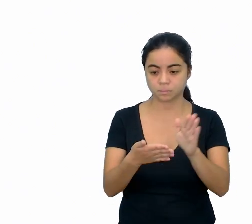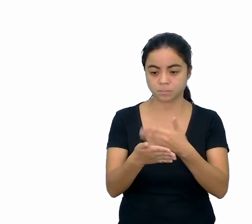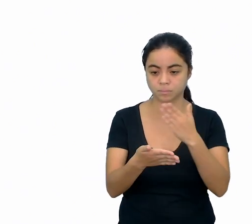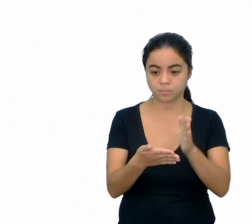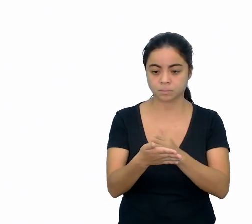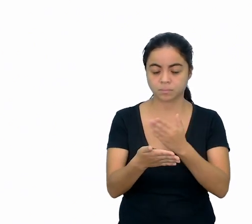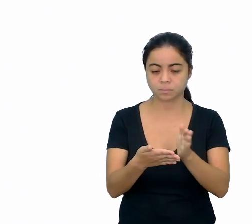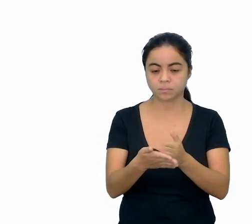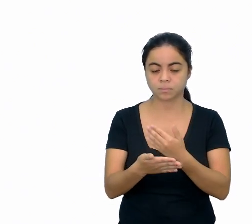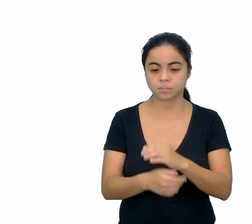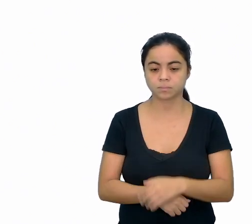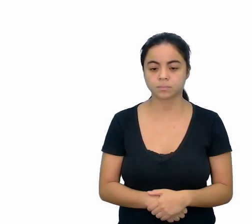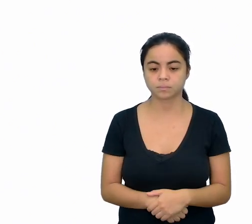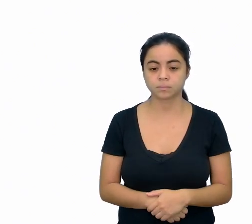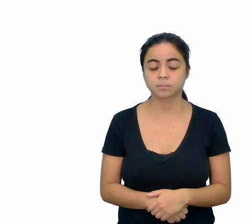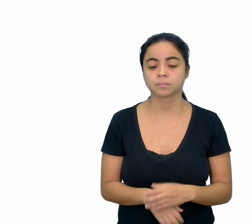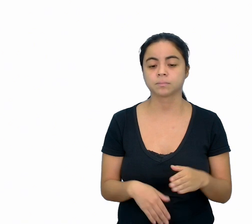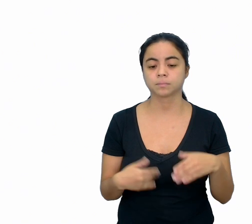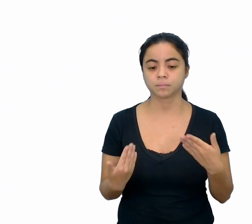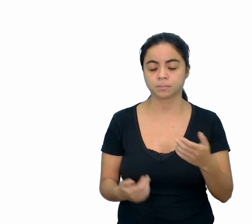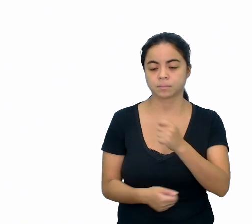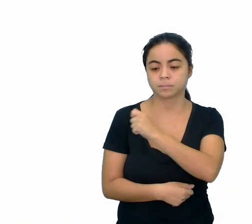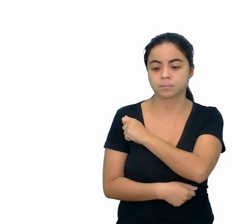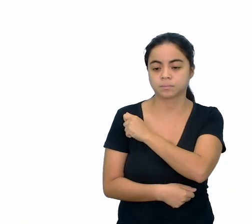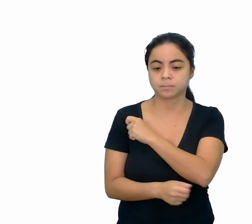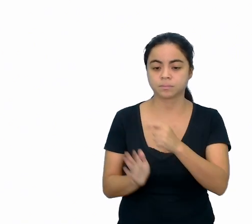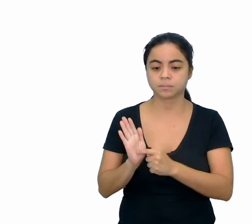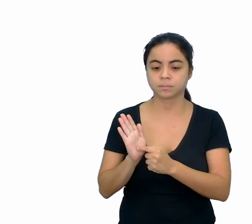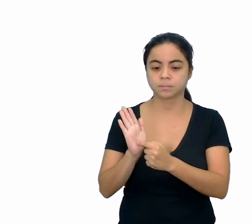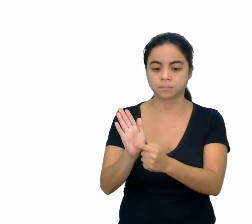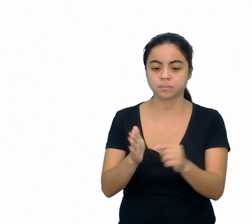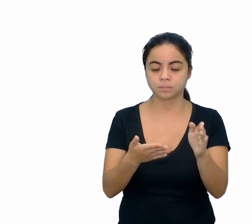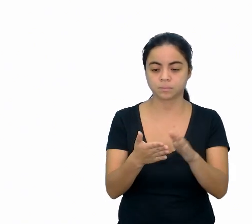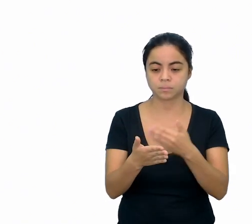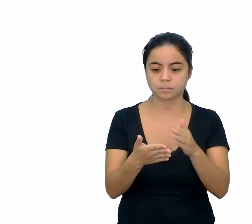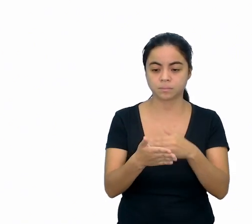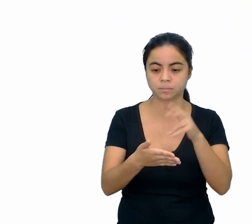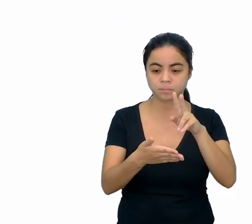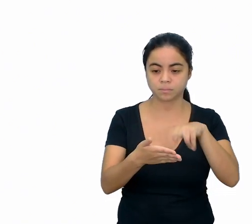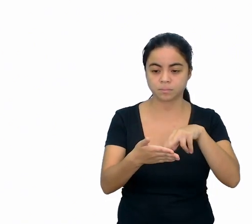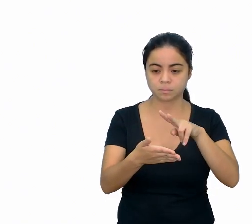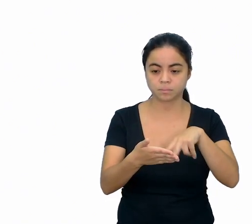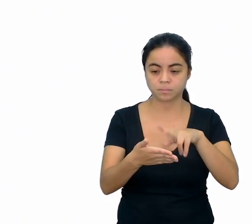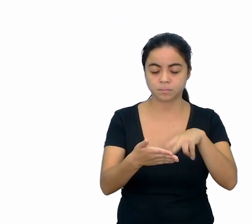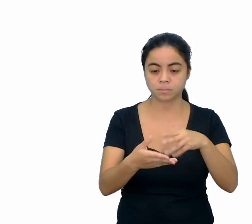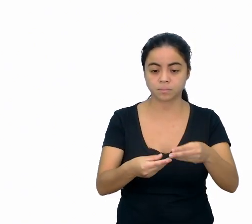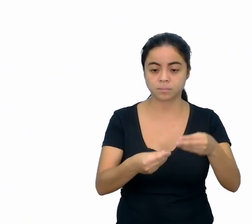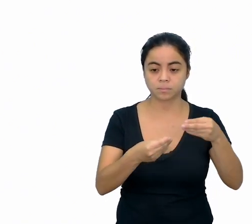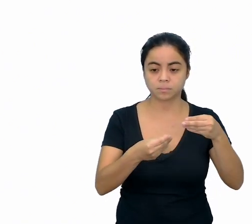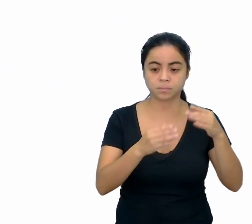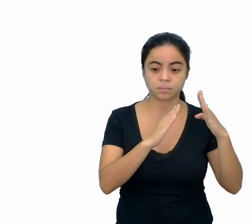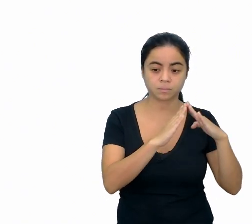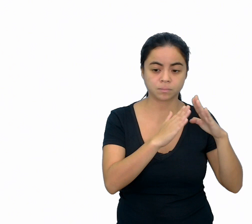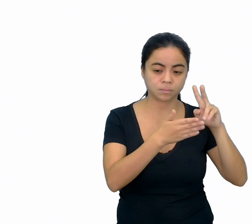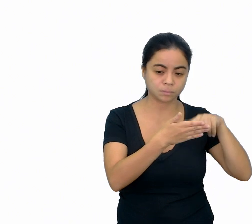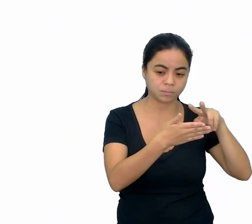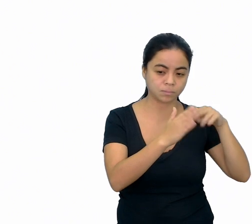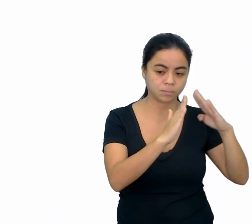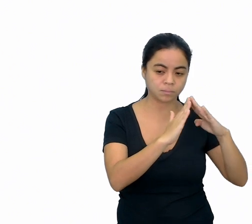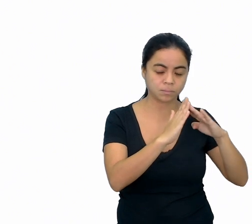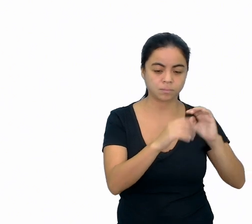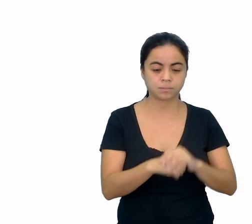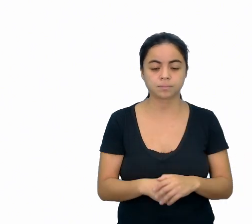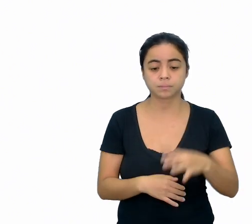leitura. Nela, os estudantes apresentarão o livro que levaram para casa, comentarão sobre